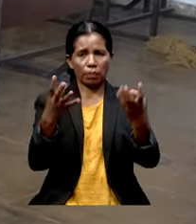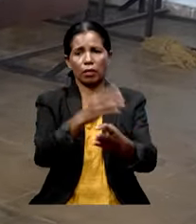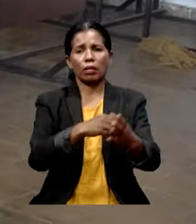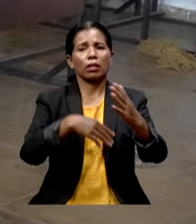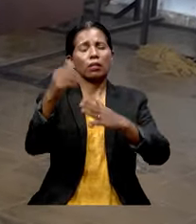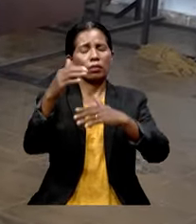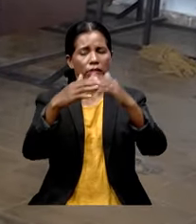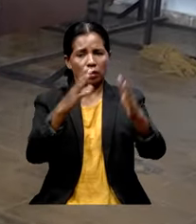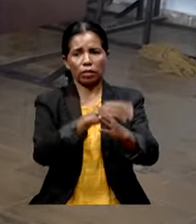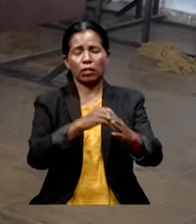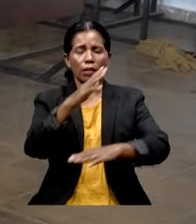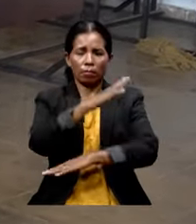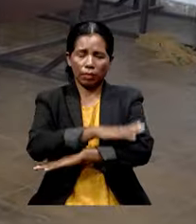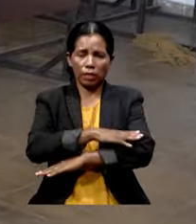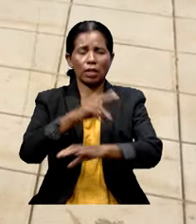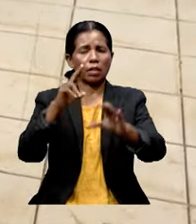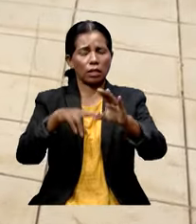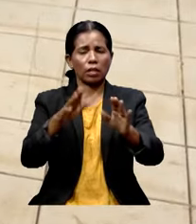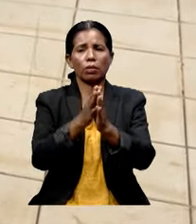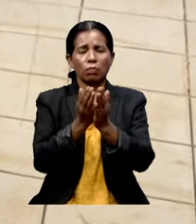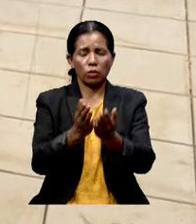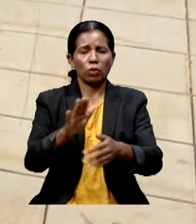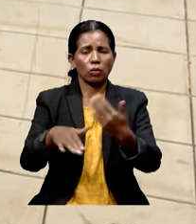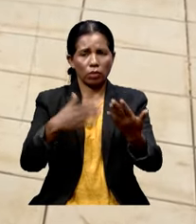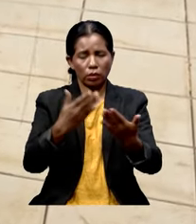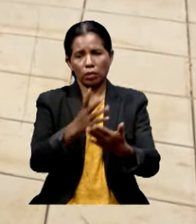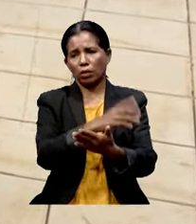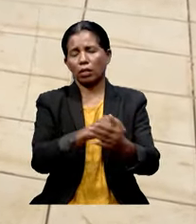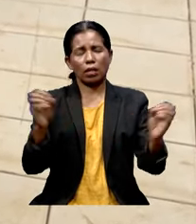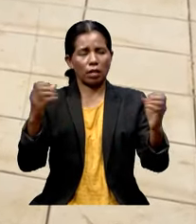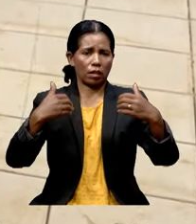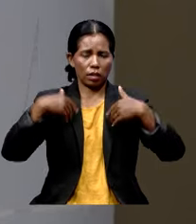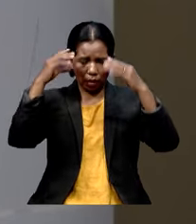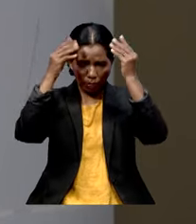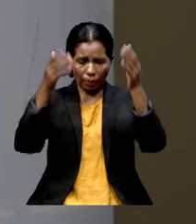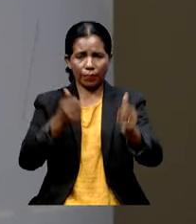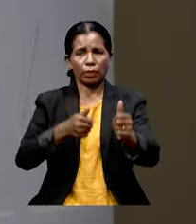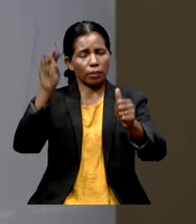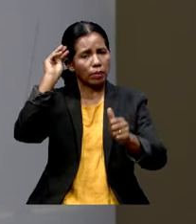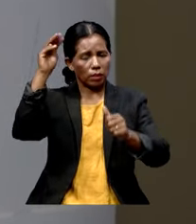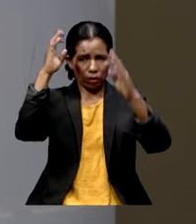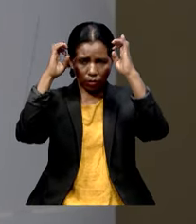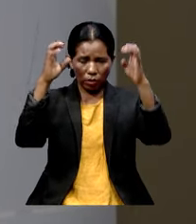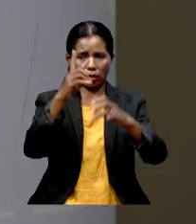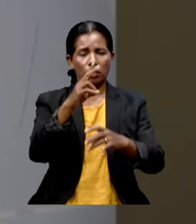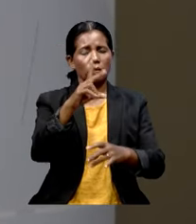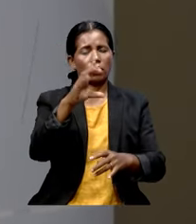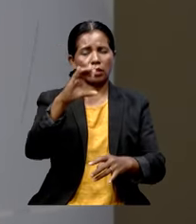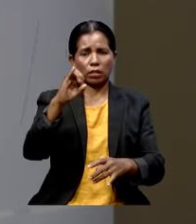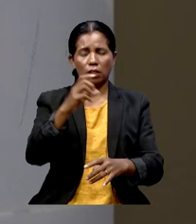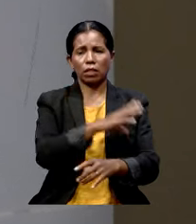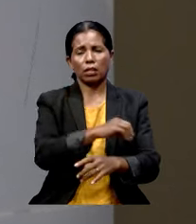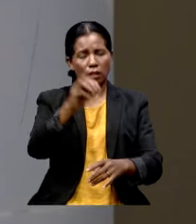infraestrutura básica, mesa, cadeira, no livro e didático, no menos professor. No neto ir, ministra da Educação Dulce de Jesus, preocupação